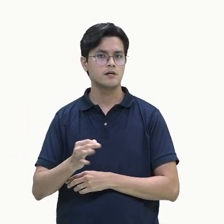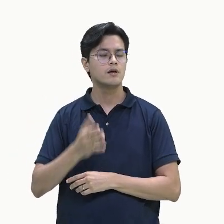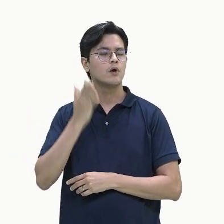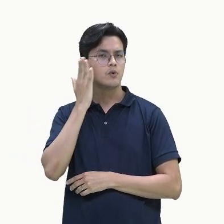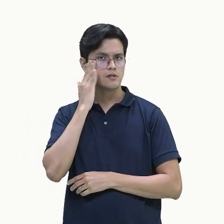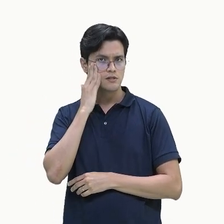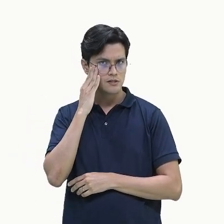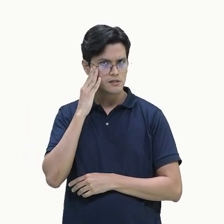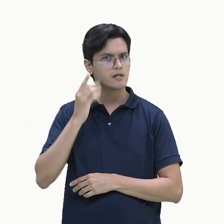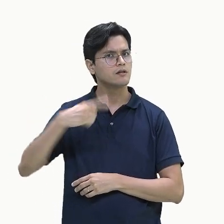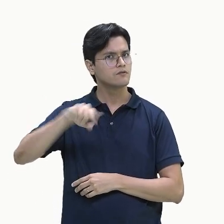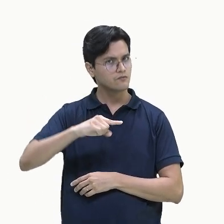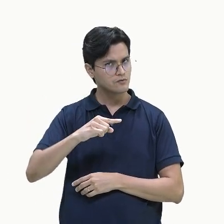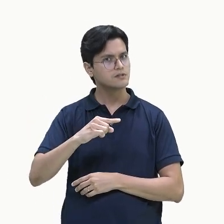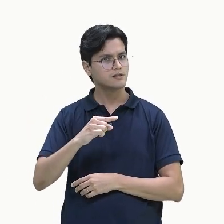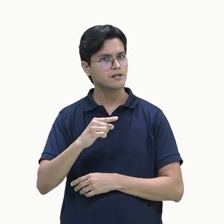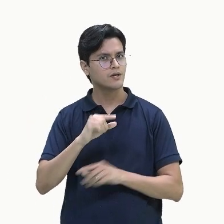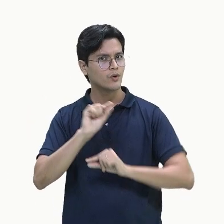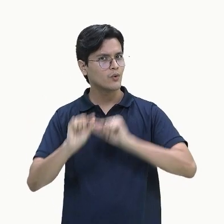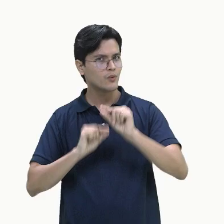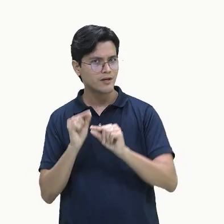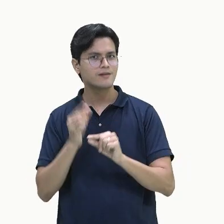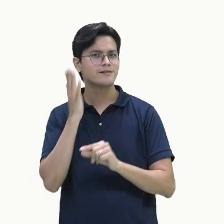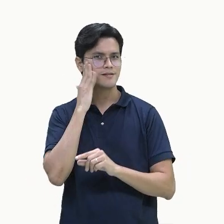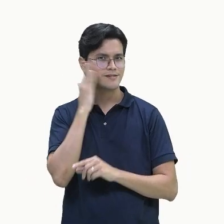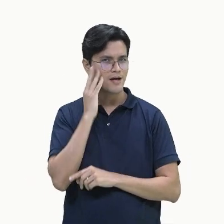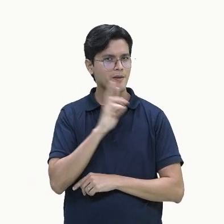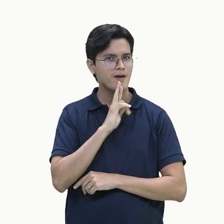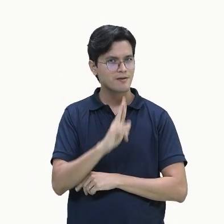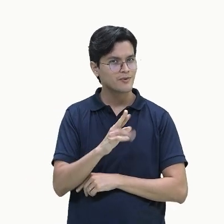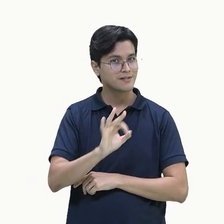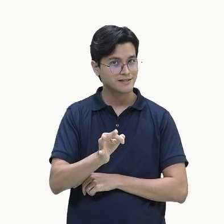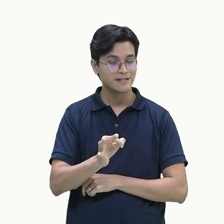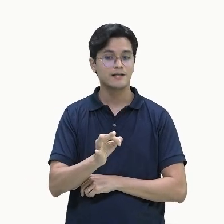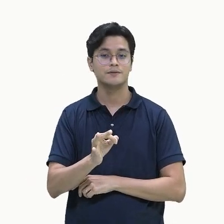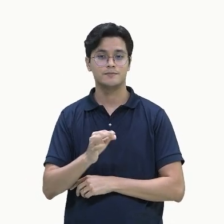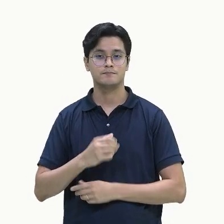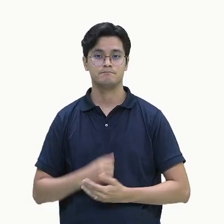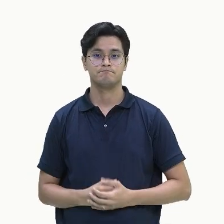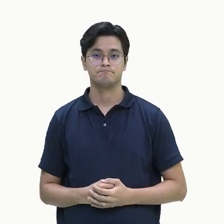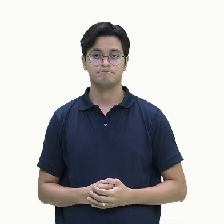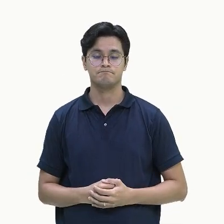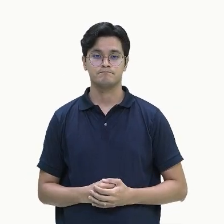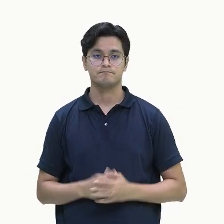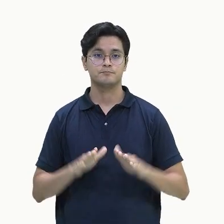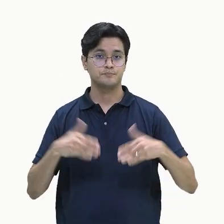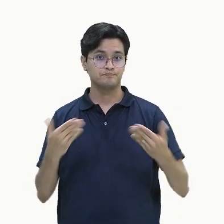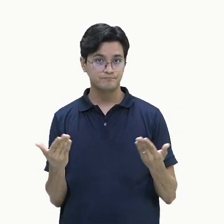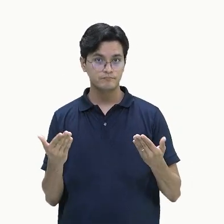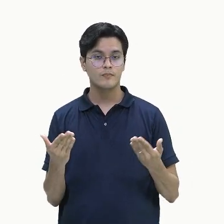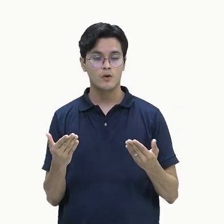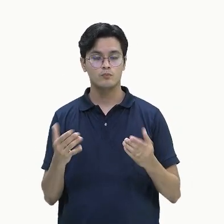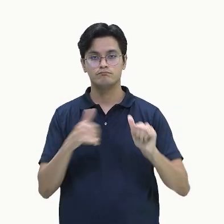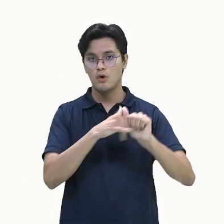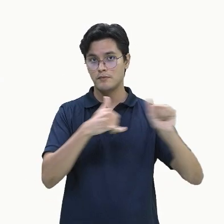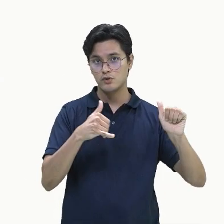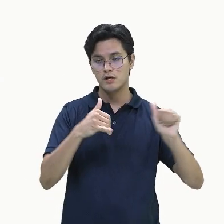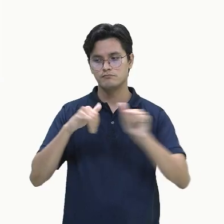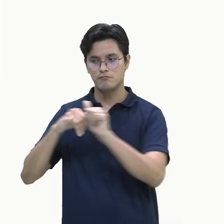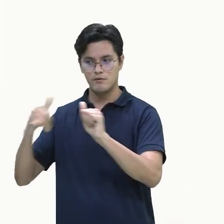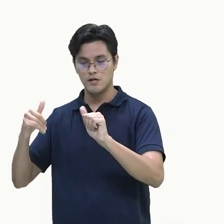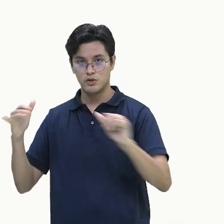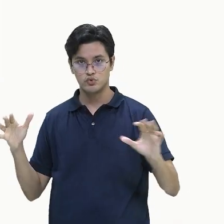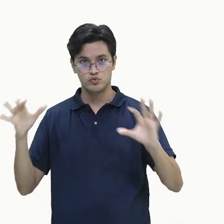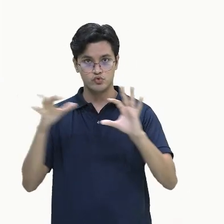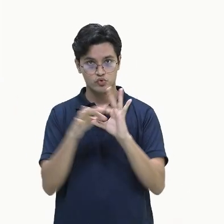só completando as minhas frases, né? Então vamos lá. Quando esses aminoácidos se juntam, eles vão formar